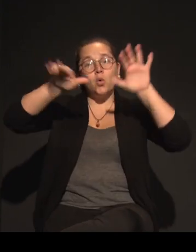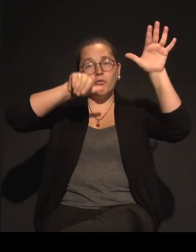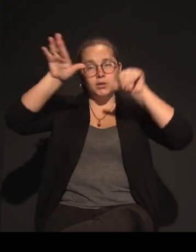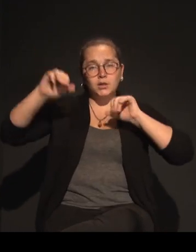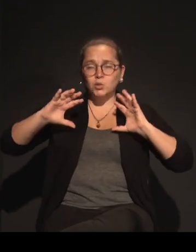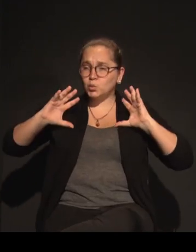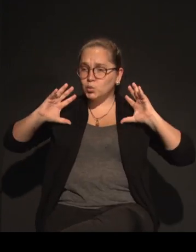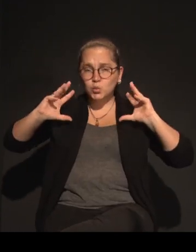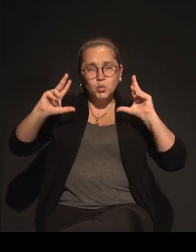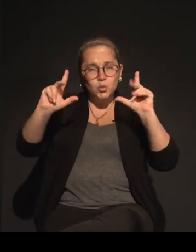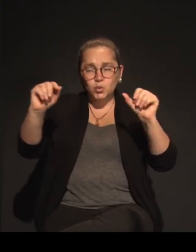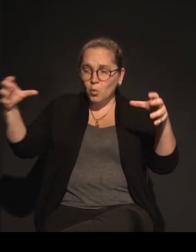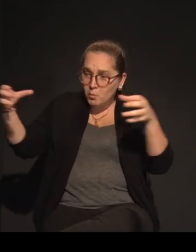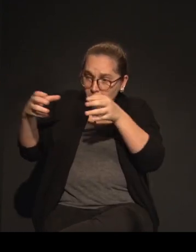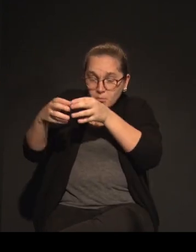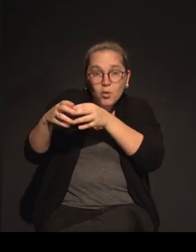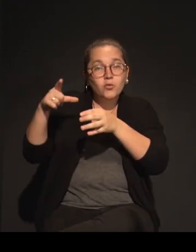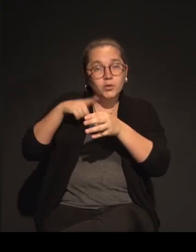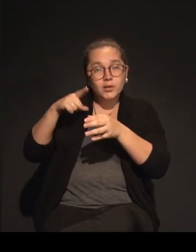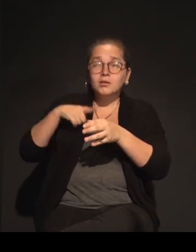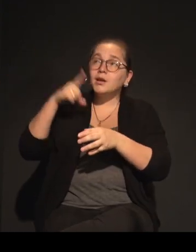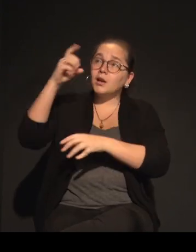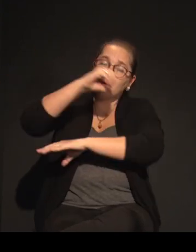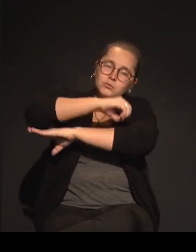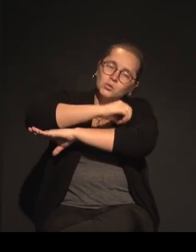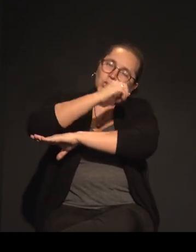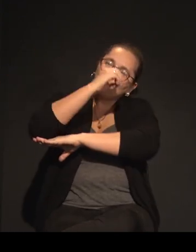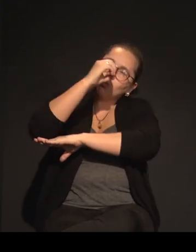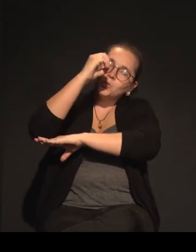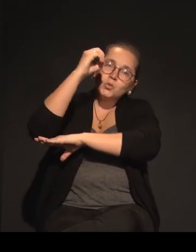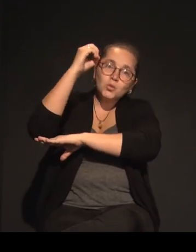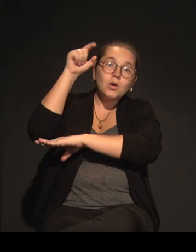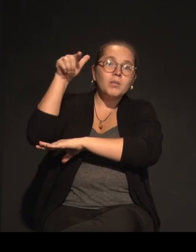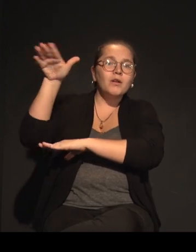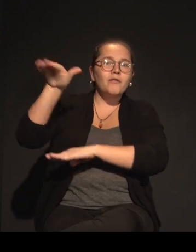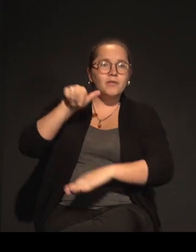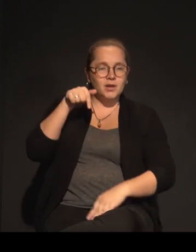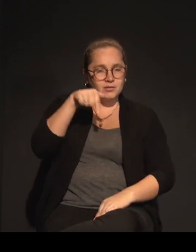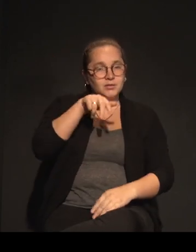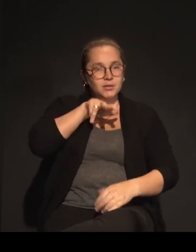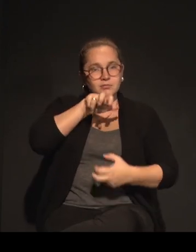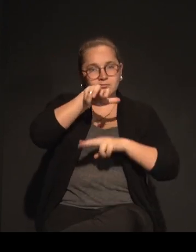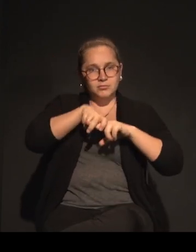da porta do sol poente para que vem a sentar aqui